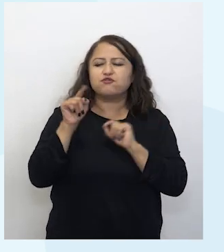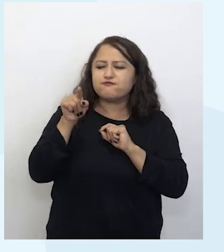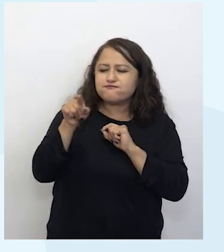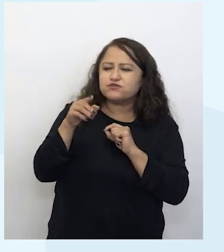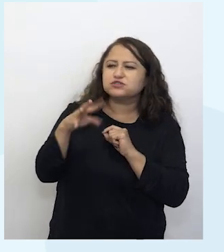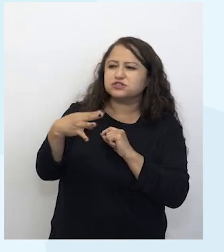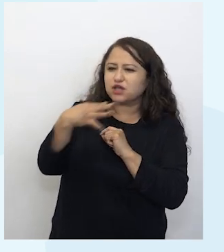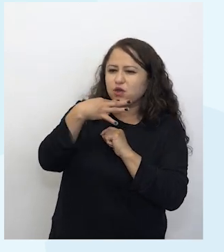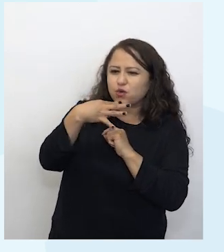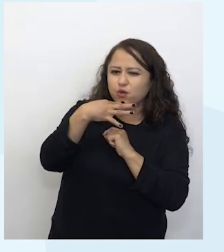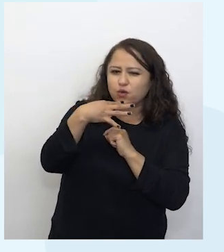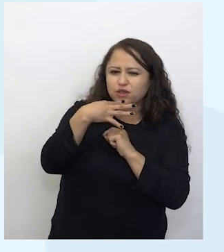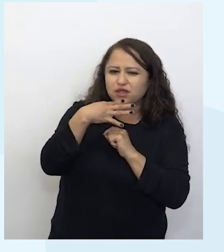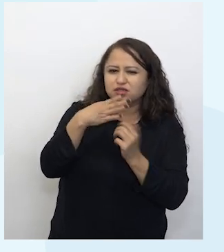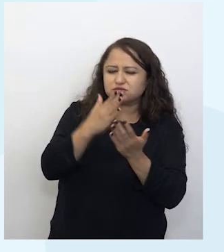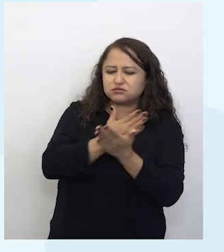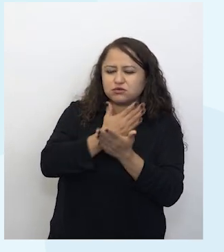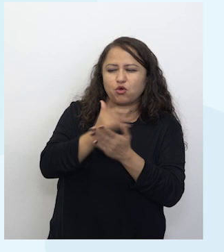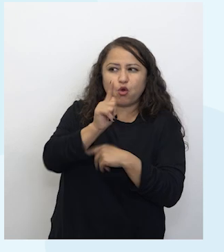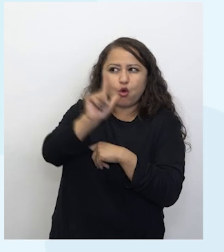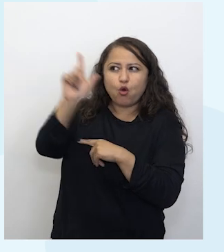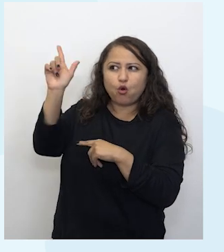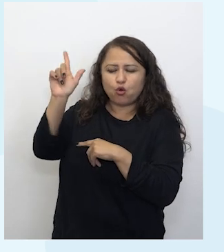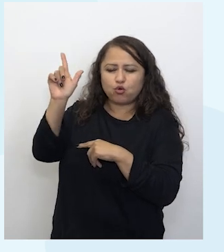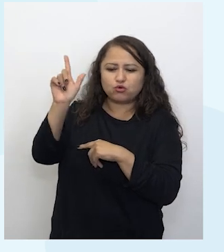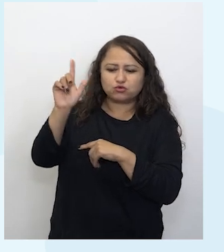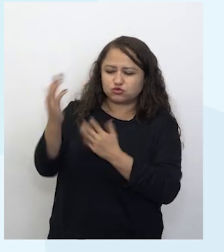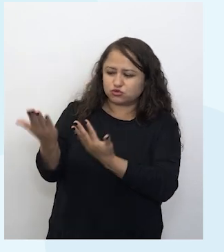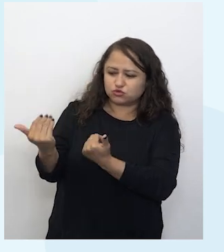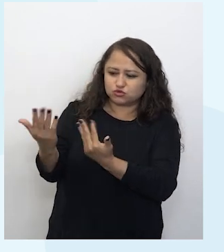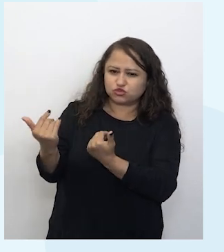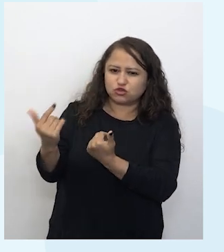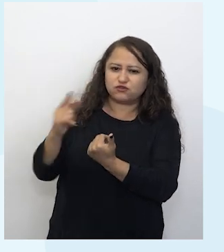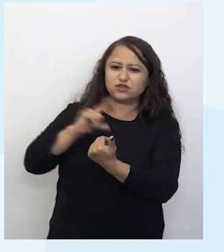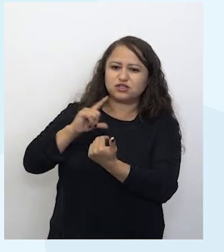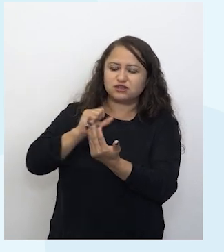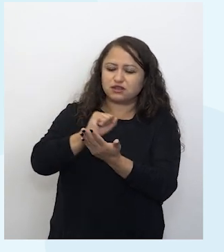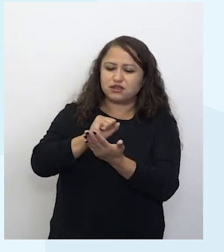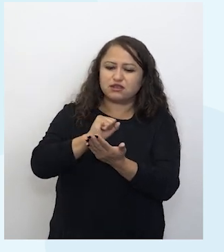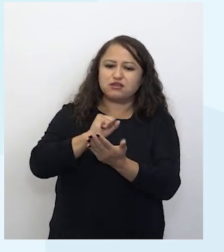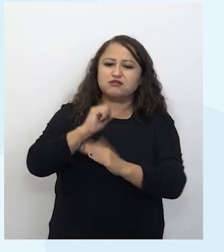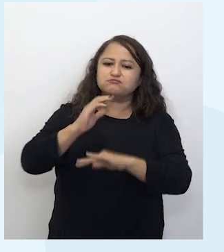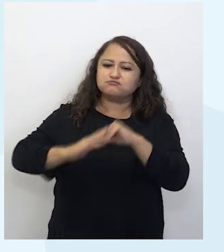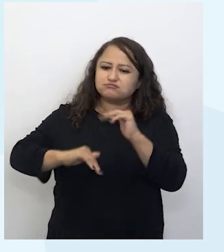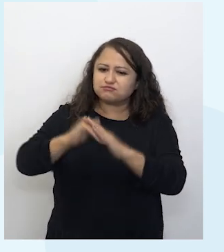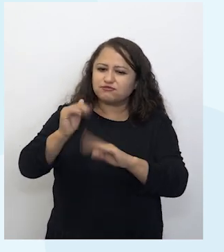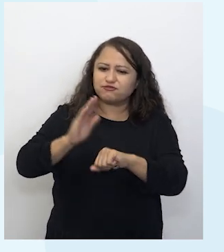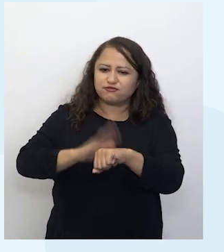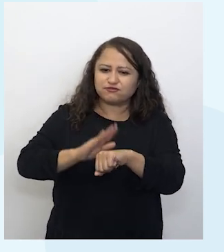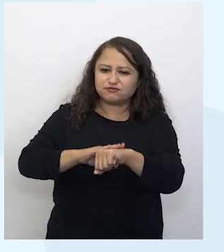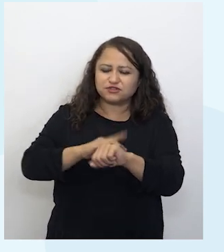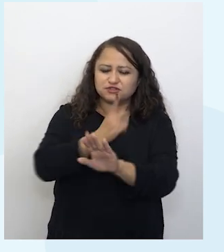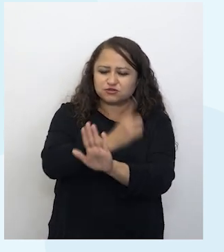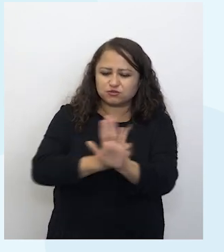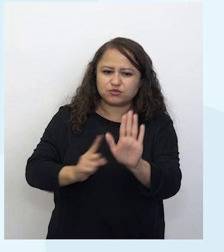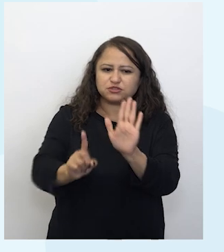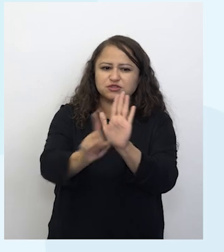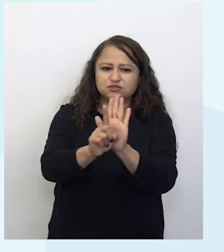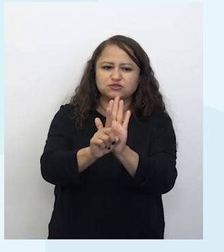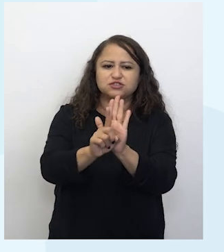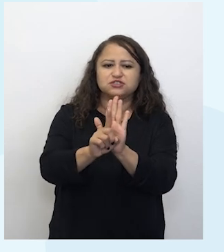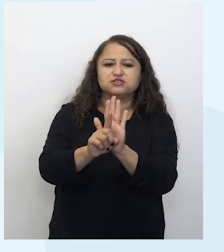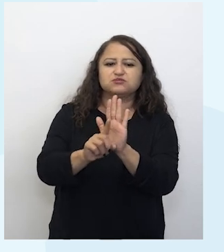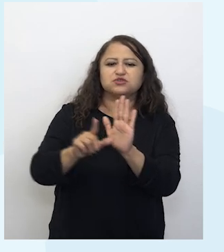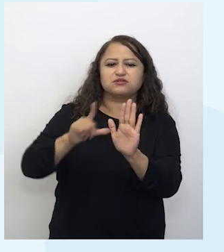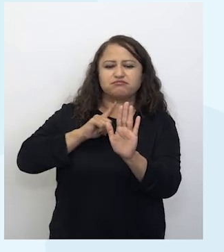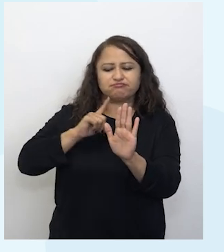conhece algum outro jovem cuja atividade vem engajando a juventude em novas ações e práticas?